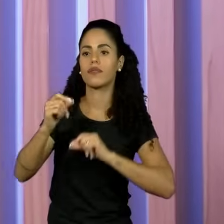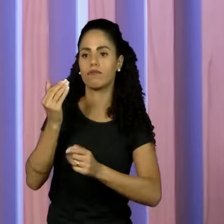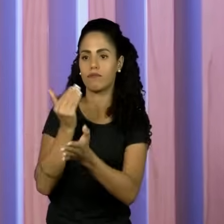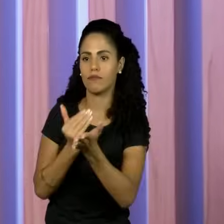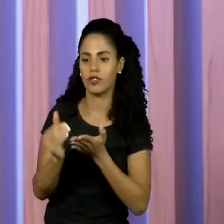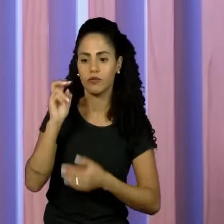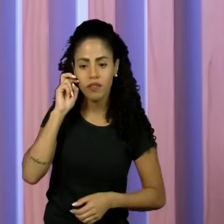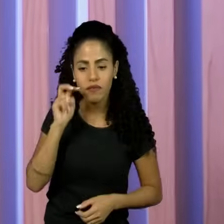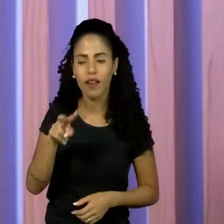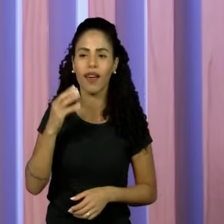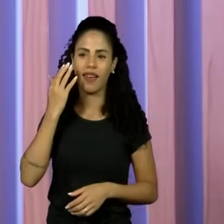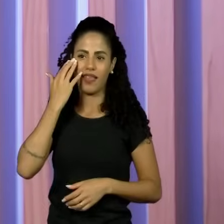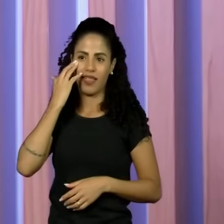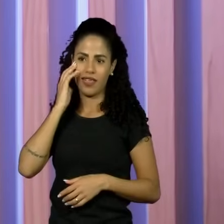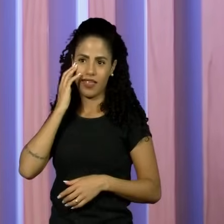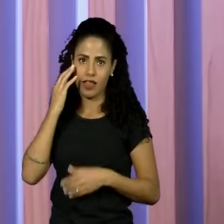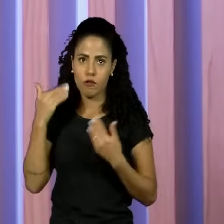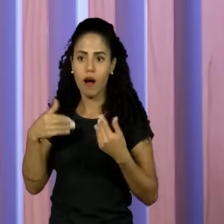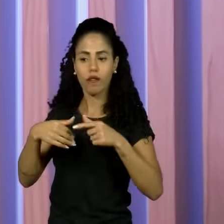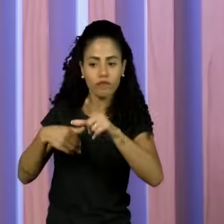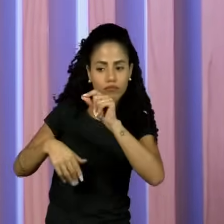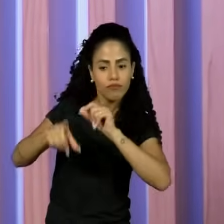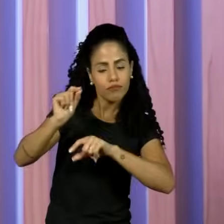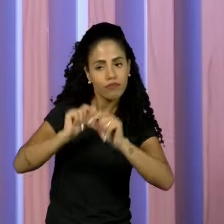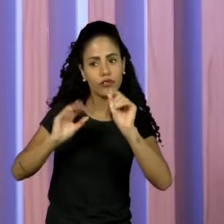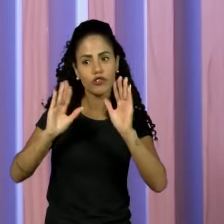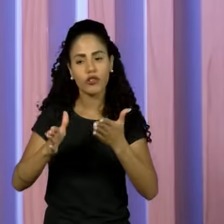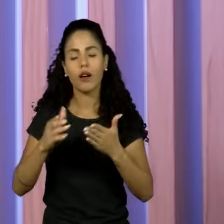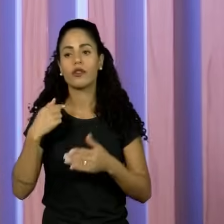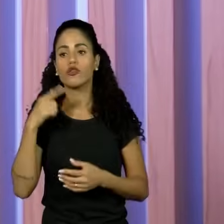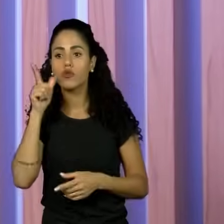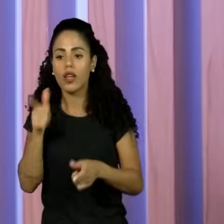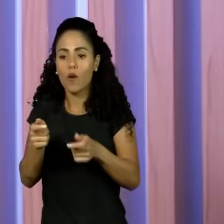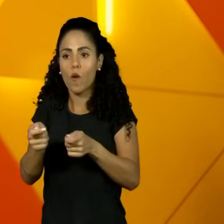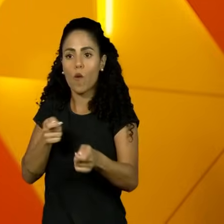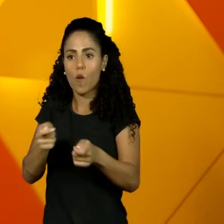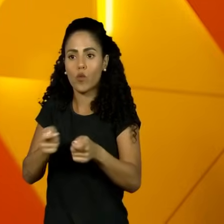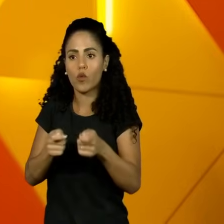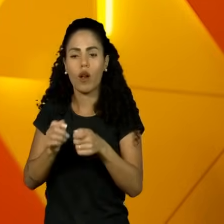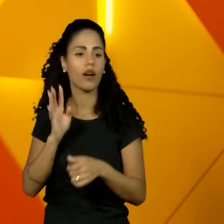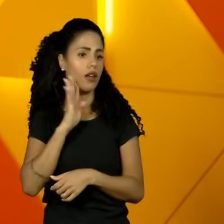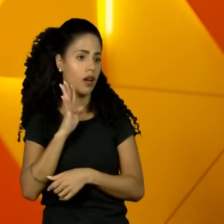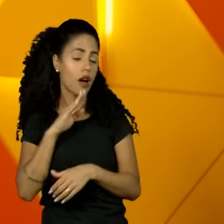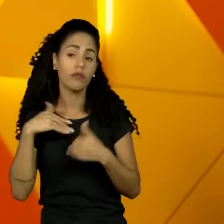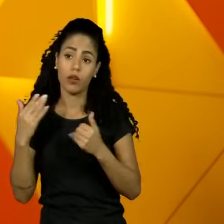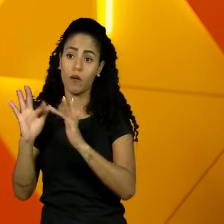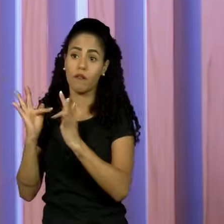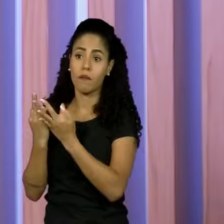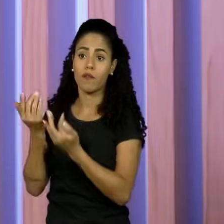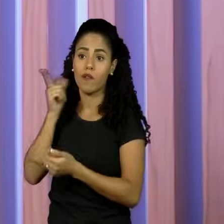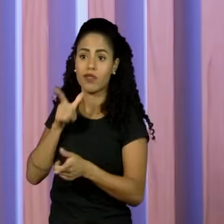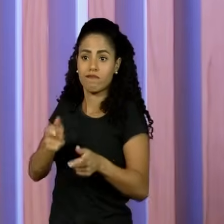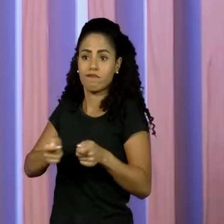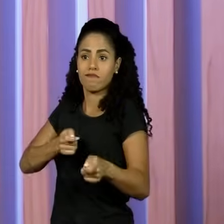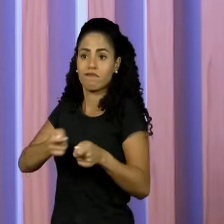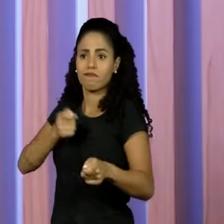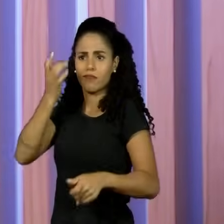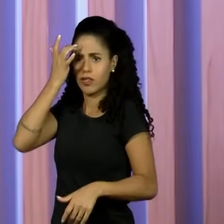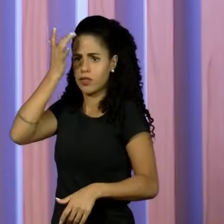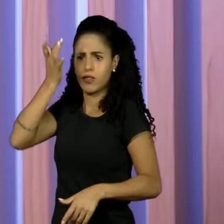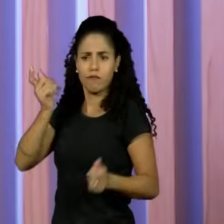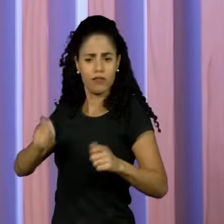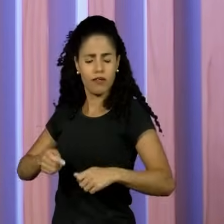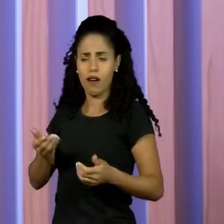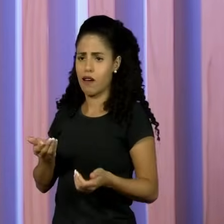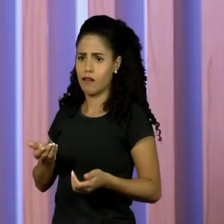de algo que já foi previamente selecionado. Isso faz com que a gente, que os pais consigam de forma muito mais simples direcionar